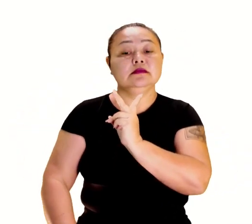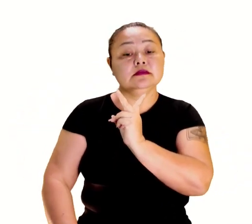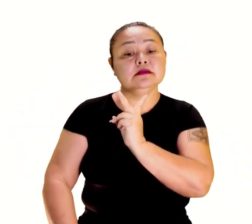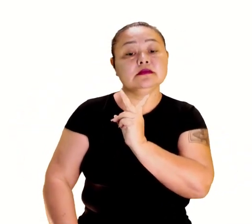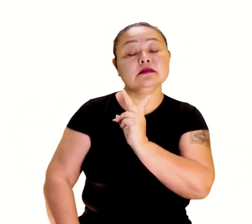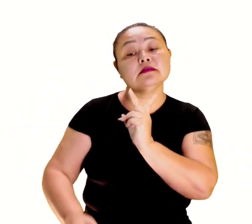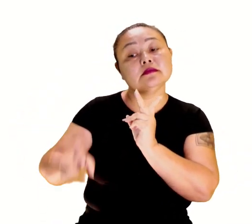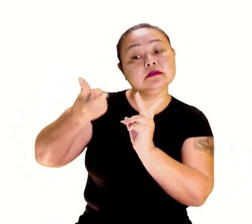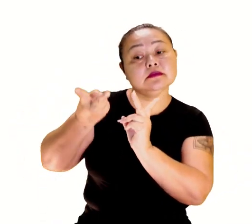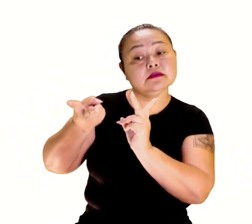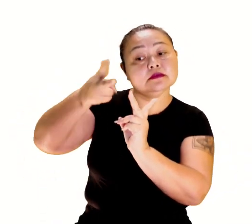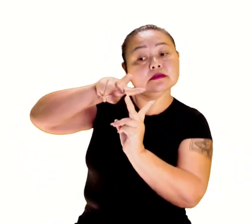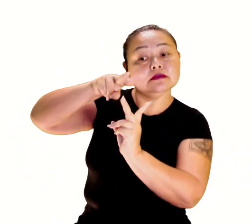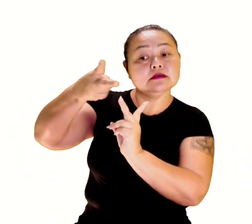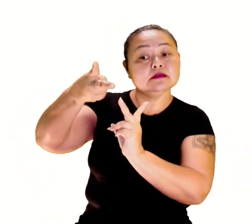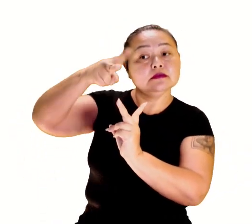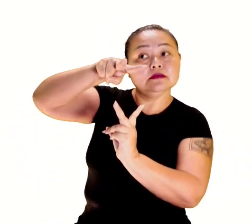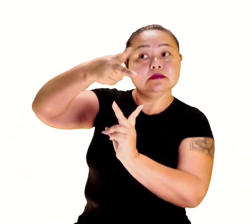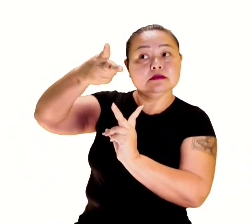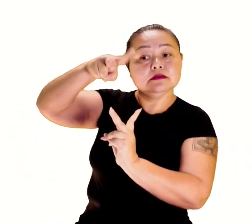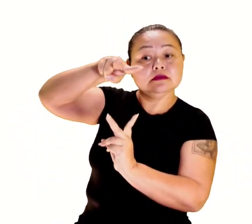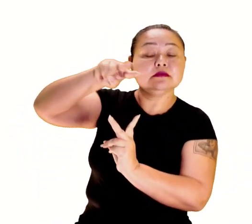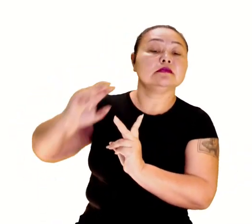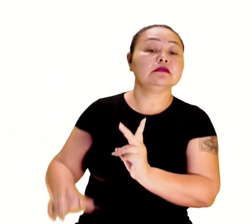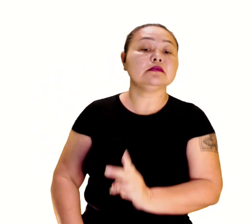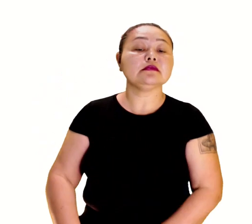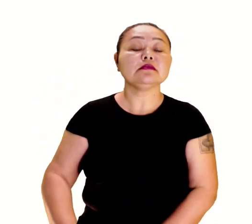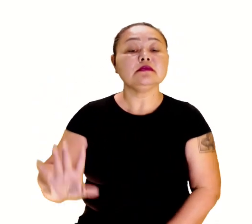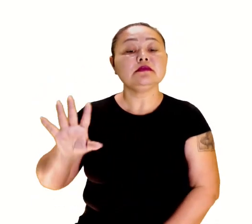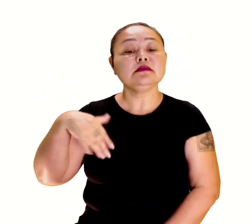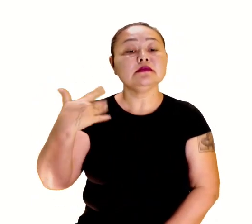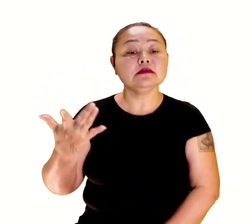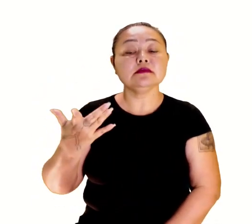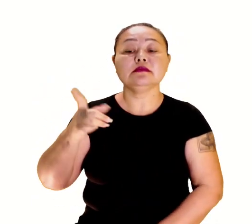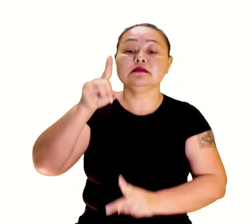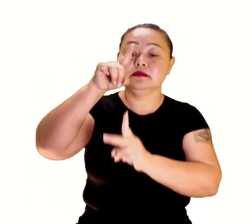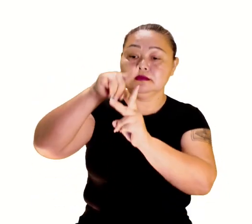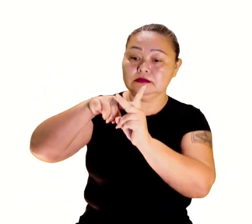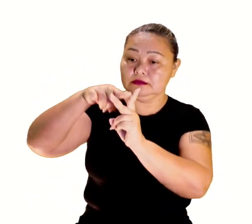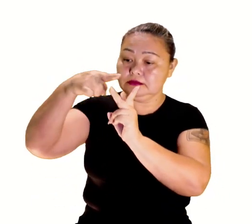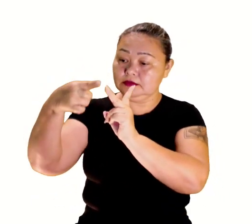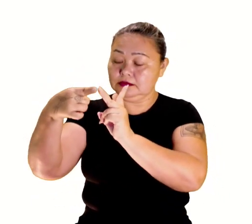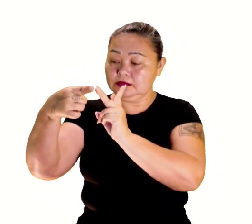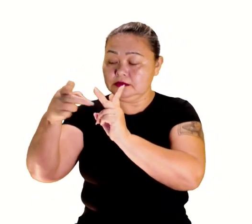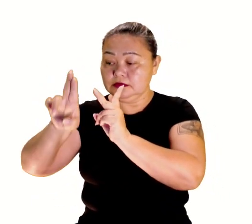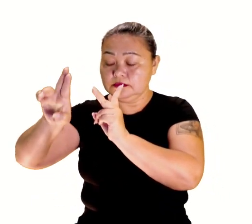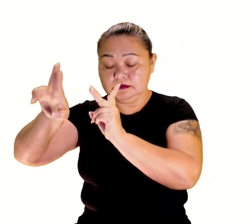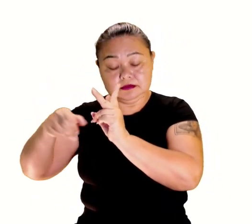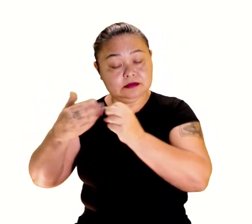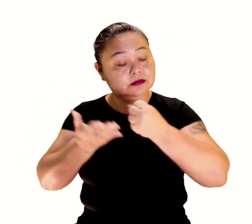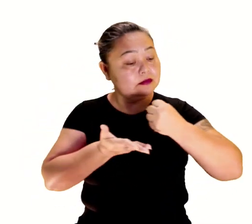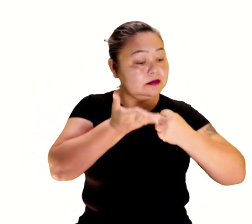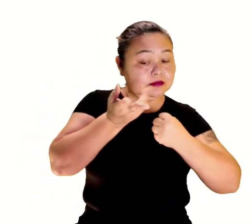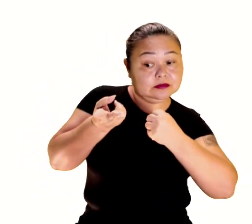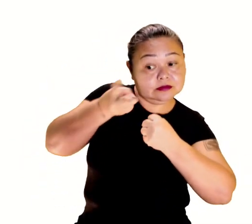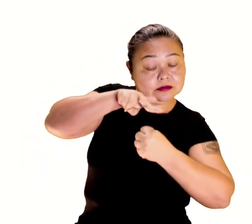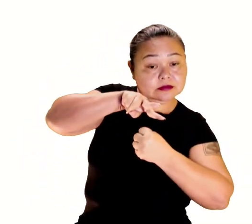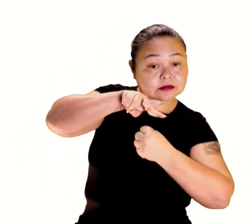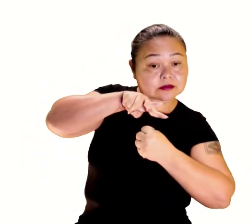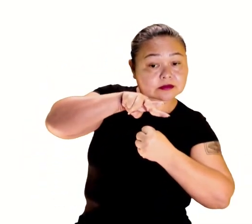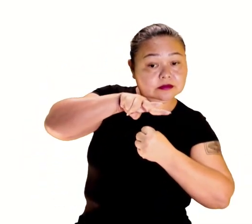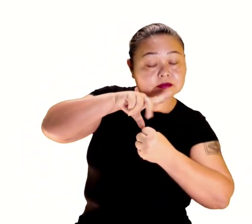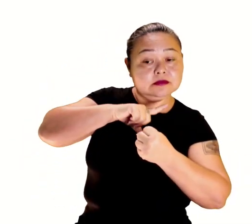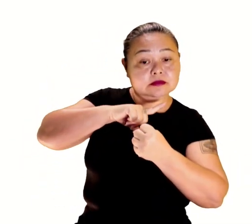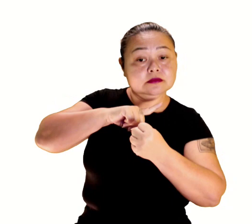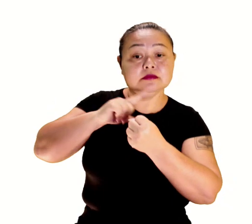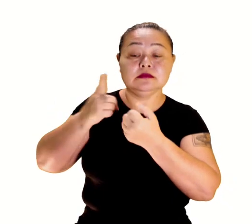E vice-versa, né? Então quer dizer que se for a radiciação, eu posso aplicar a potência? Se estiver dividindo,